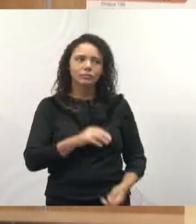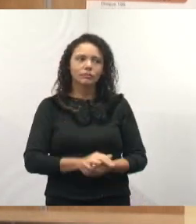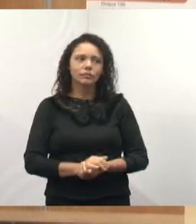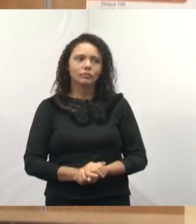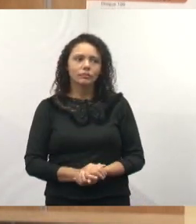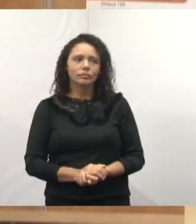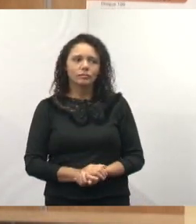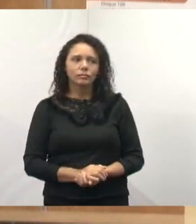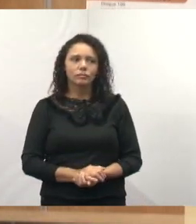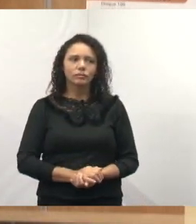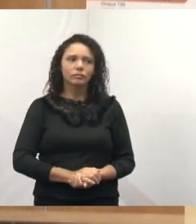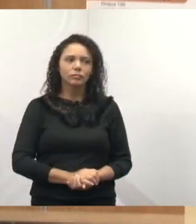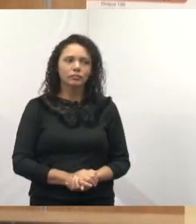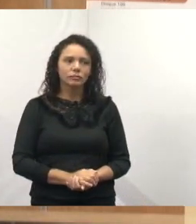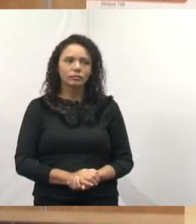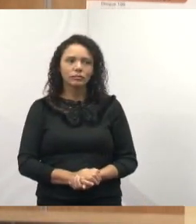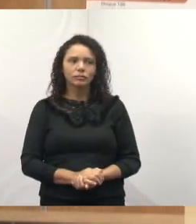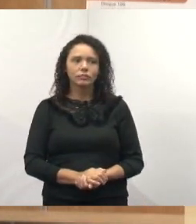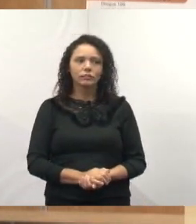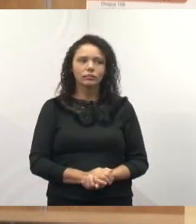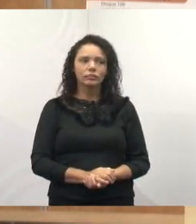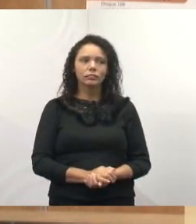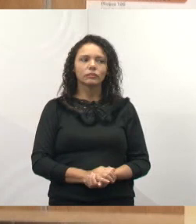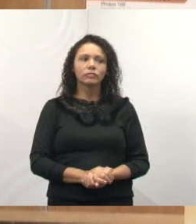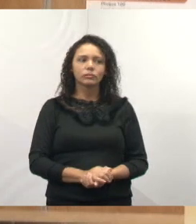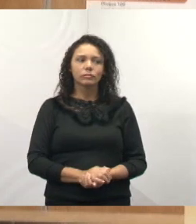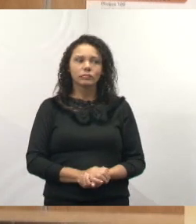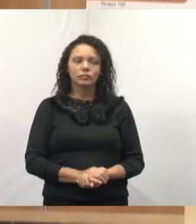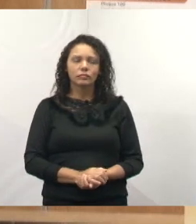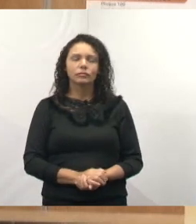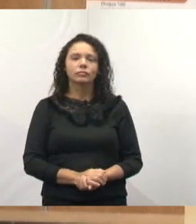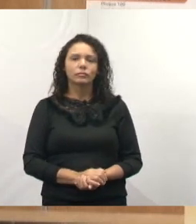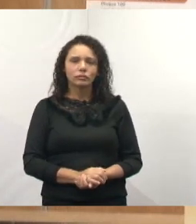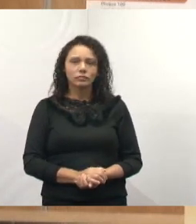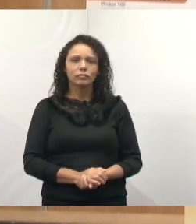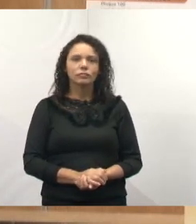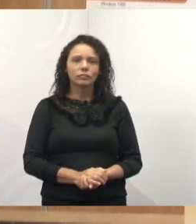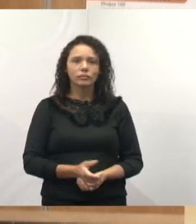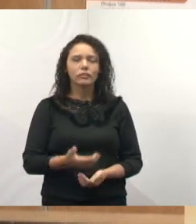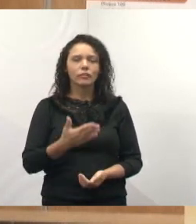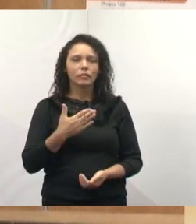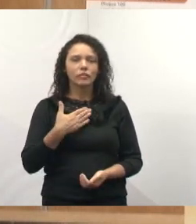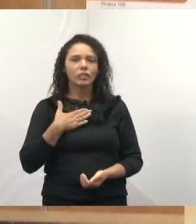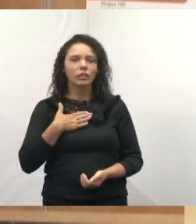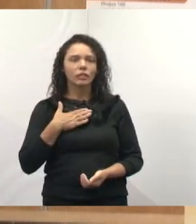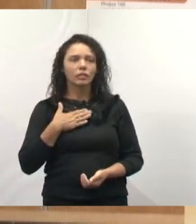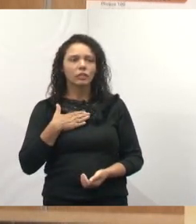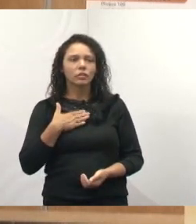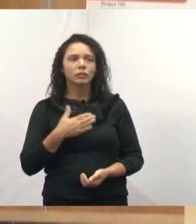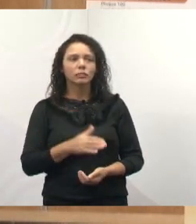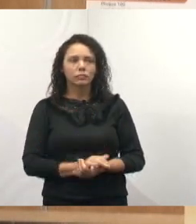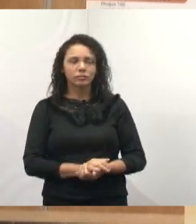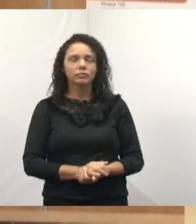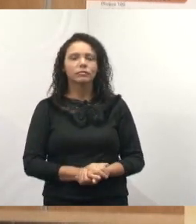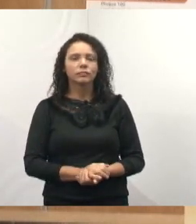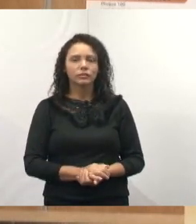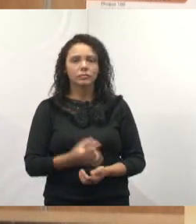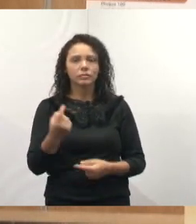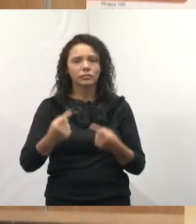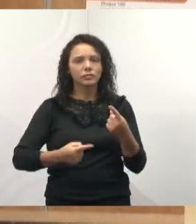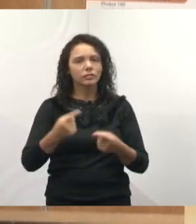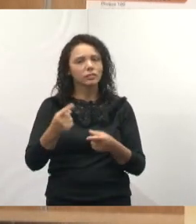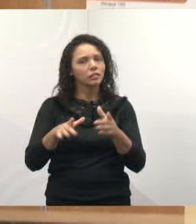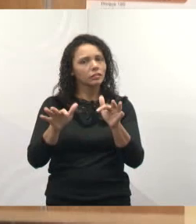disposição na nossa cidade para ajudar a nossa cidade. E não encerrarei minha carreira política nos próximos